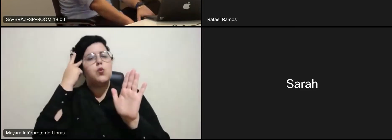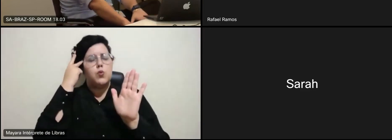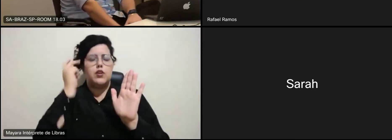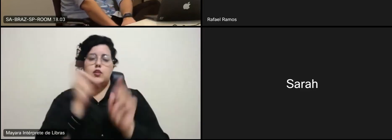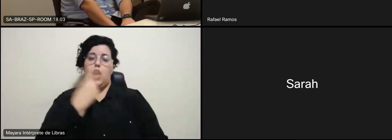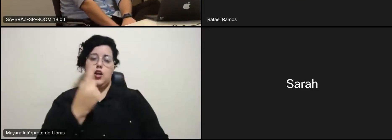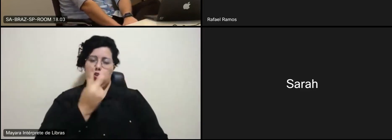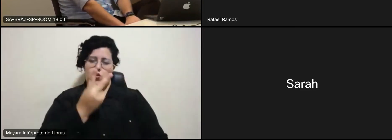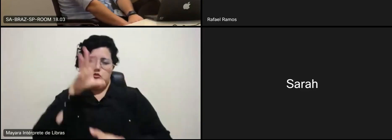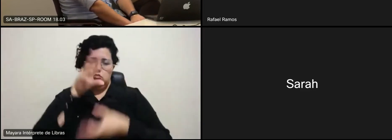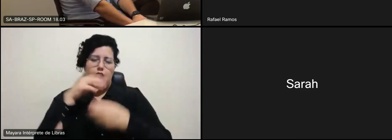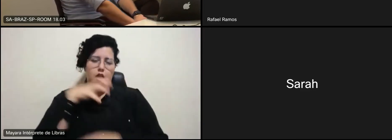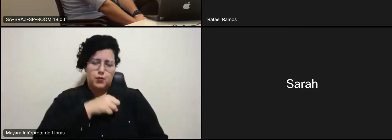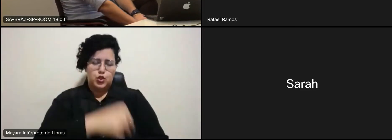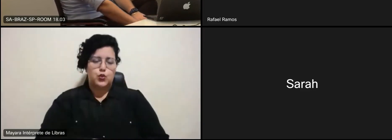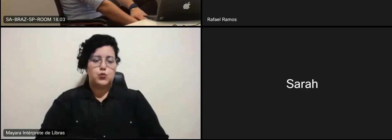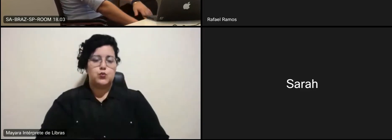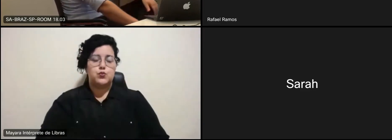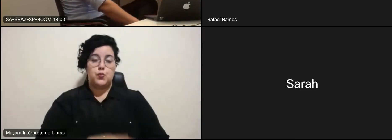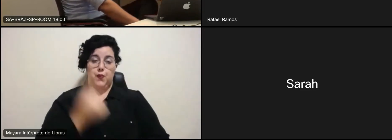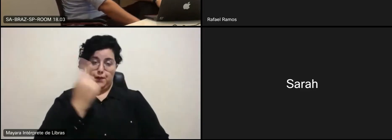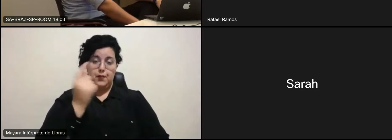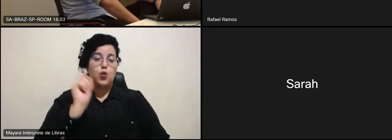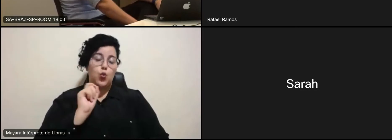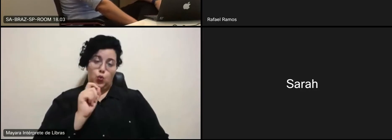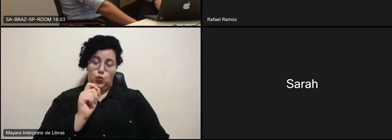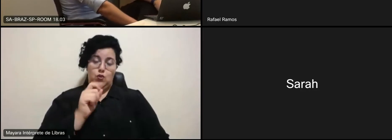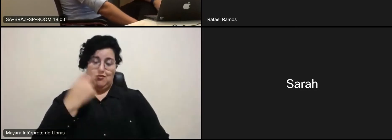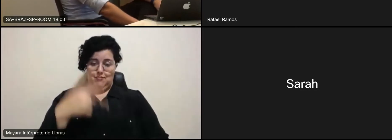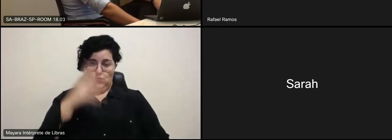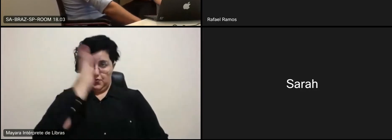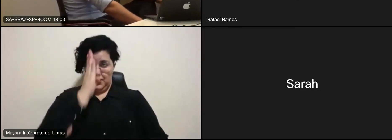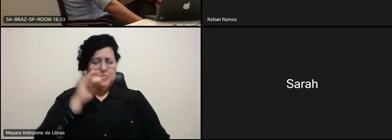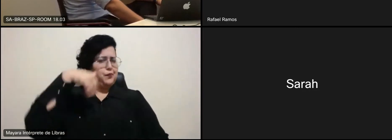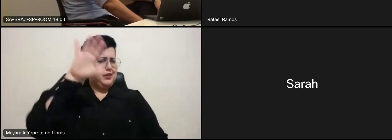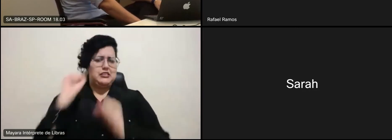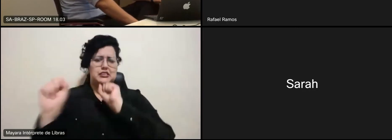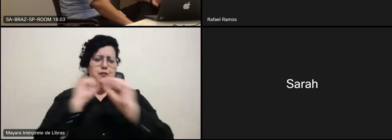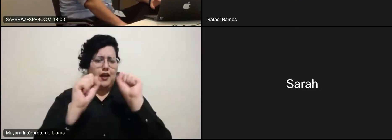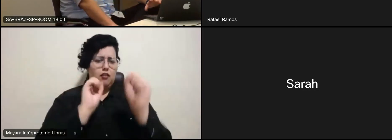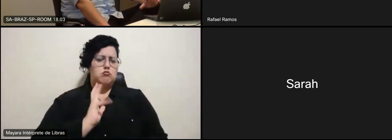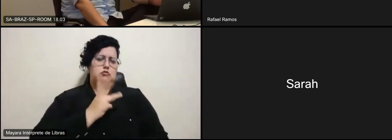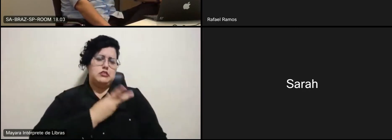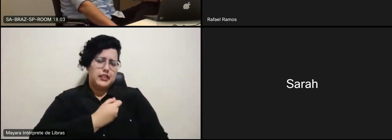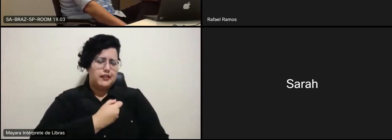aqui rapidamente. Primeiro delas é que a gente está num país que mais mata travestis, que mais